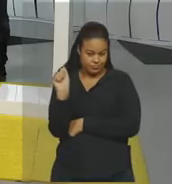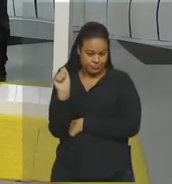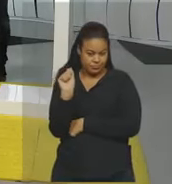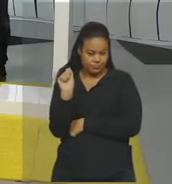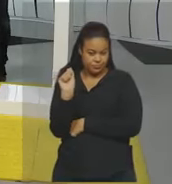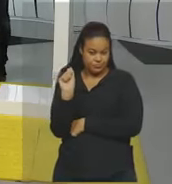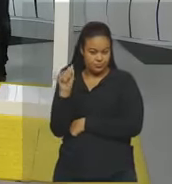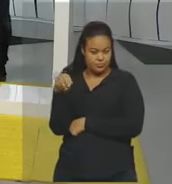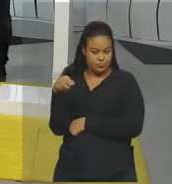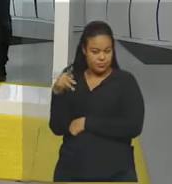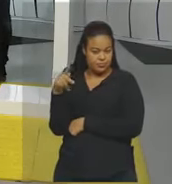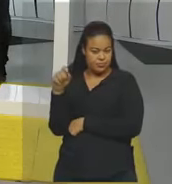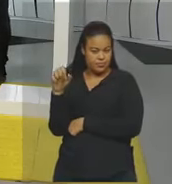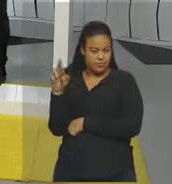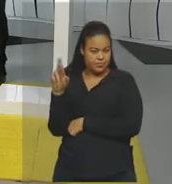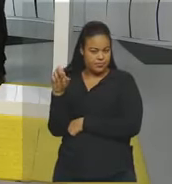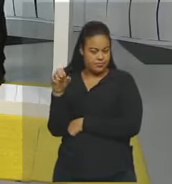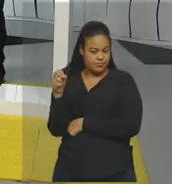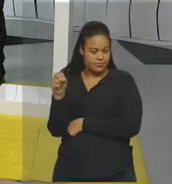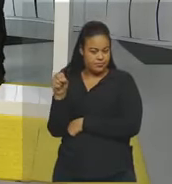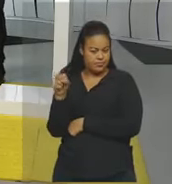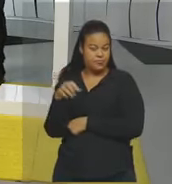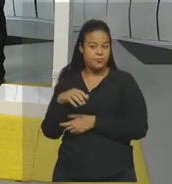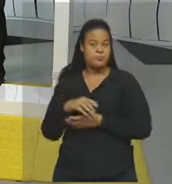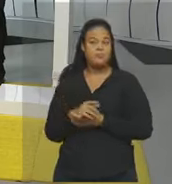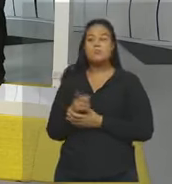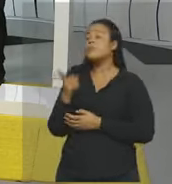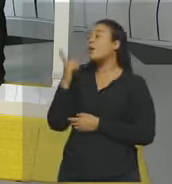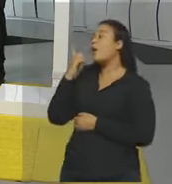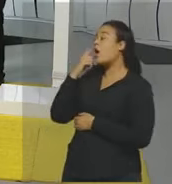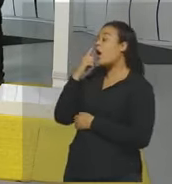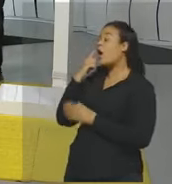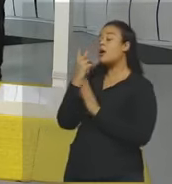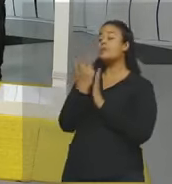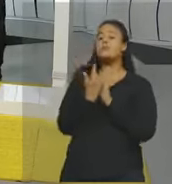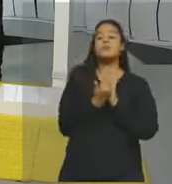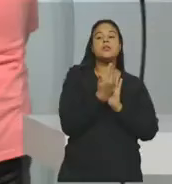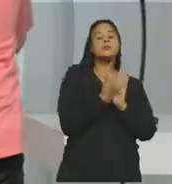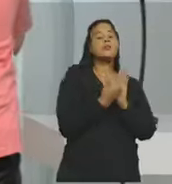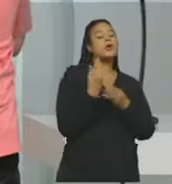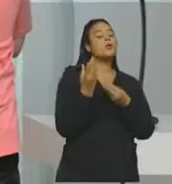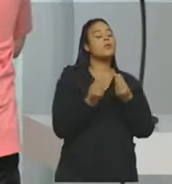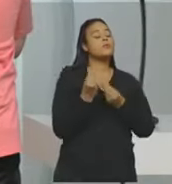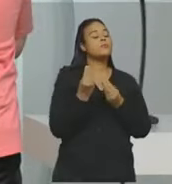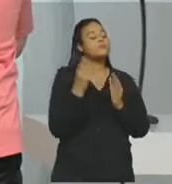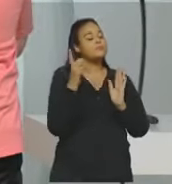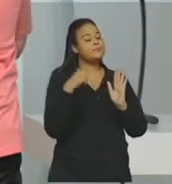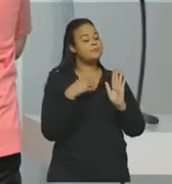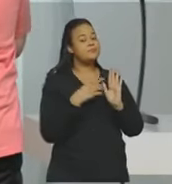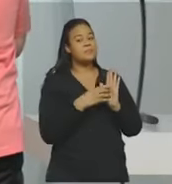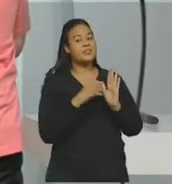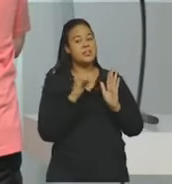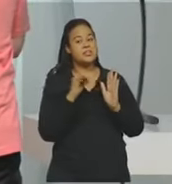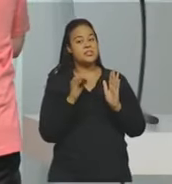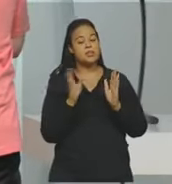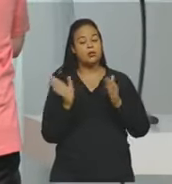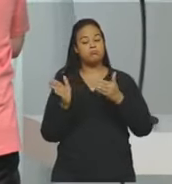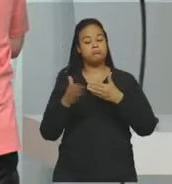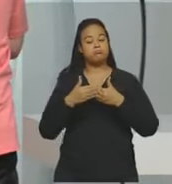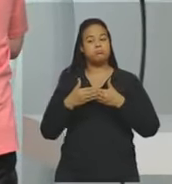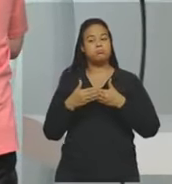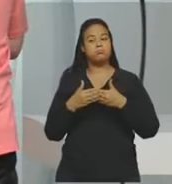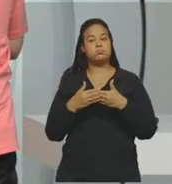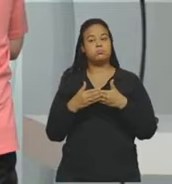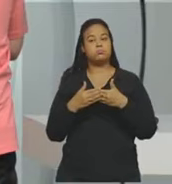ó, ele corresponde a isso aqui. Deixa eu mostrar para vocês no desenho que a gente está fazendo aqui. Se eu fecho essa chave aqui, ó,